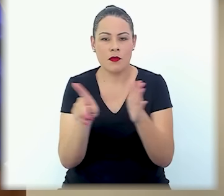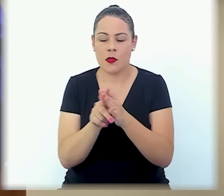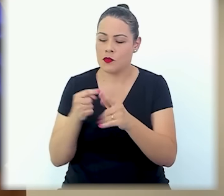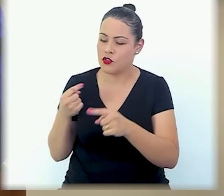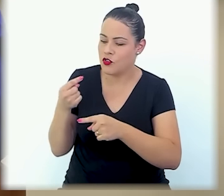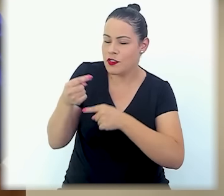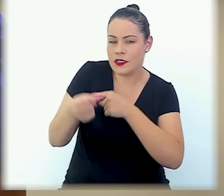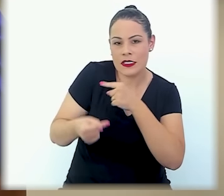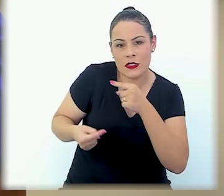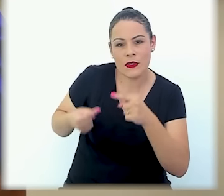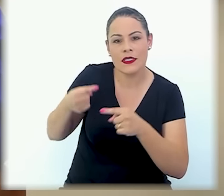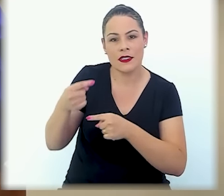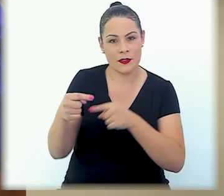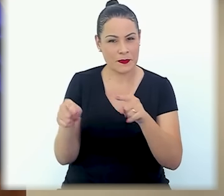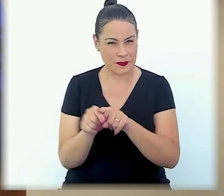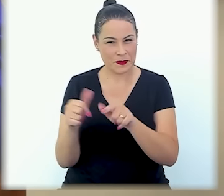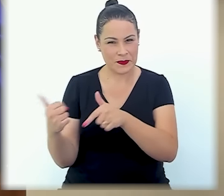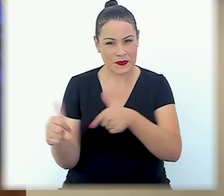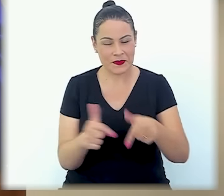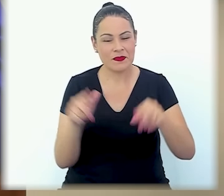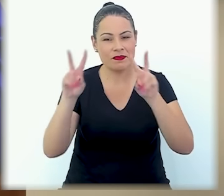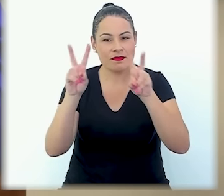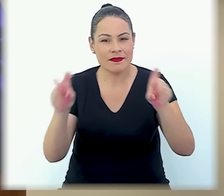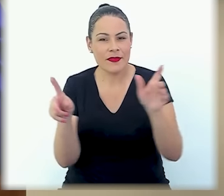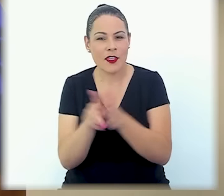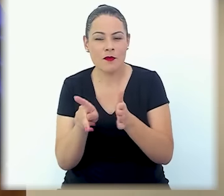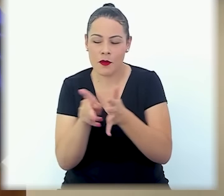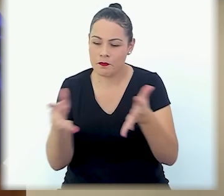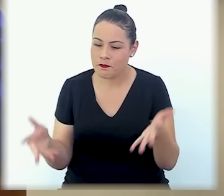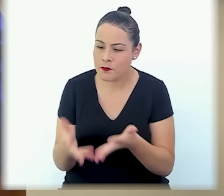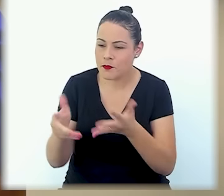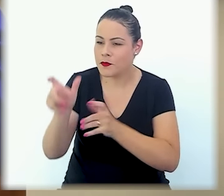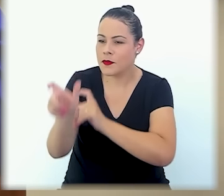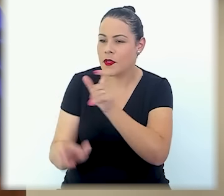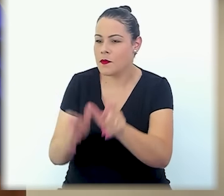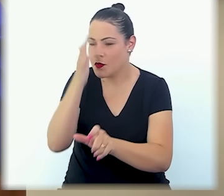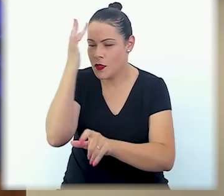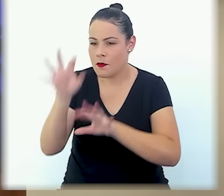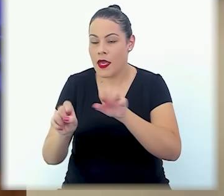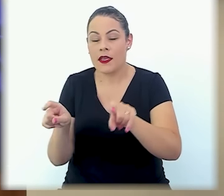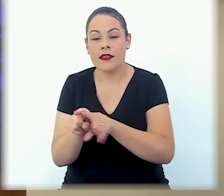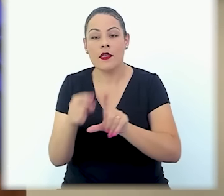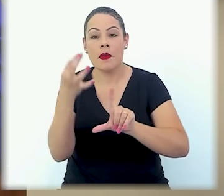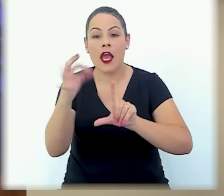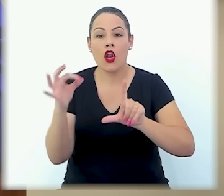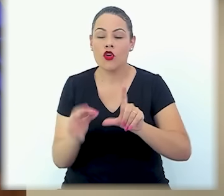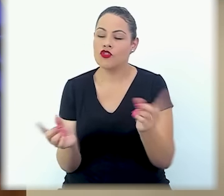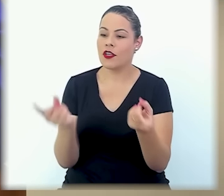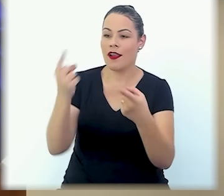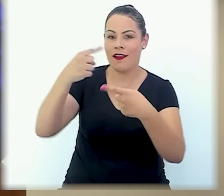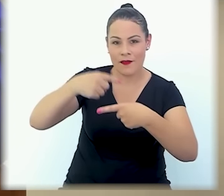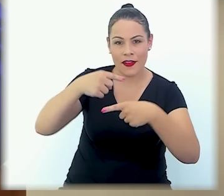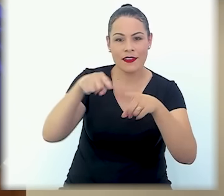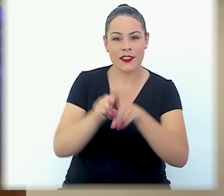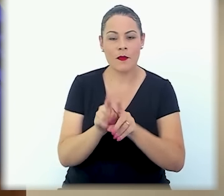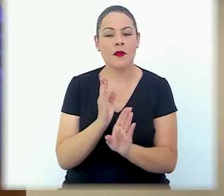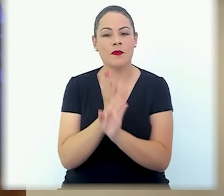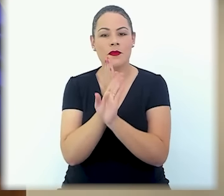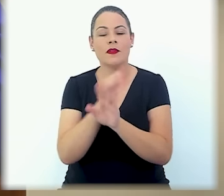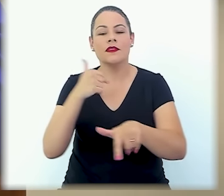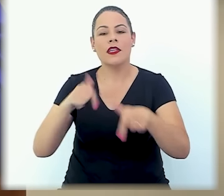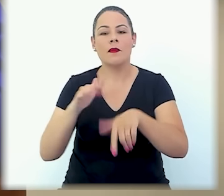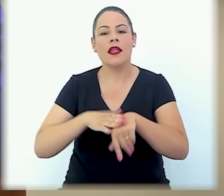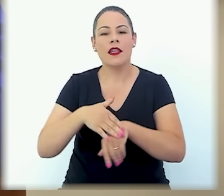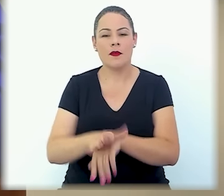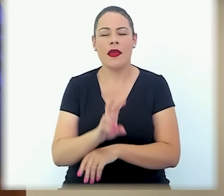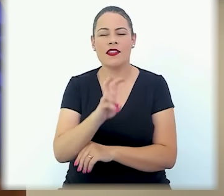de circularidade, que trabalha a questão do fomento do trabalho dos catadores e a logística reversa. Então, ela trabalha hoje com